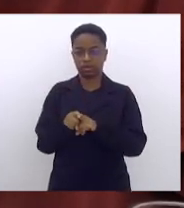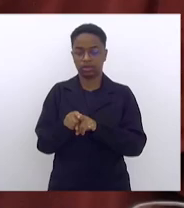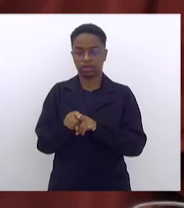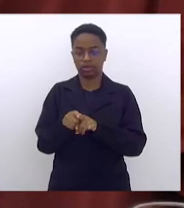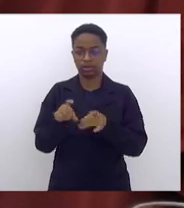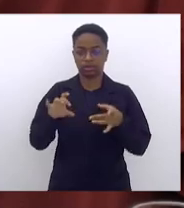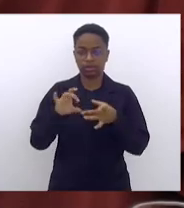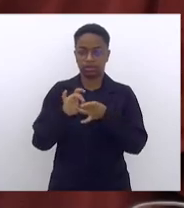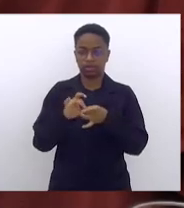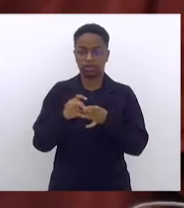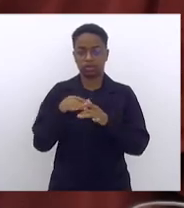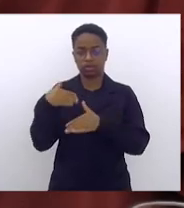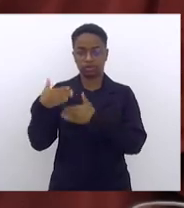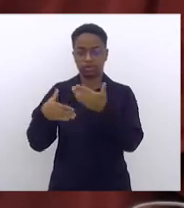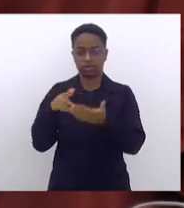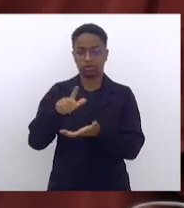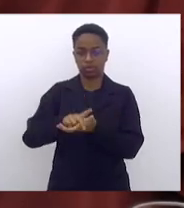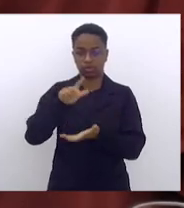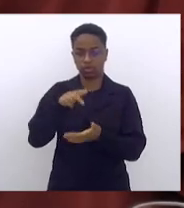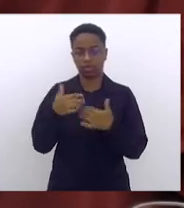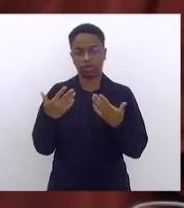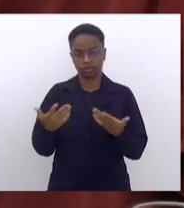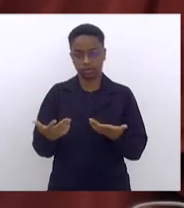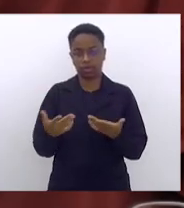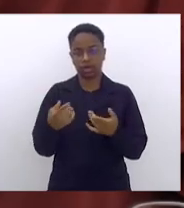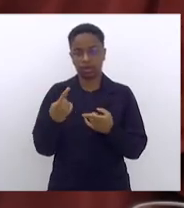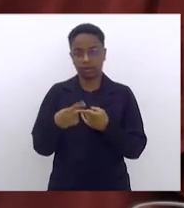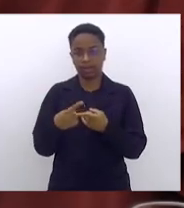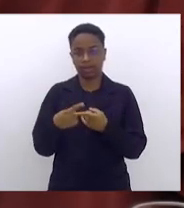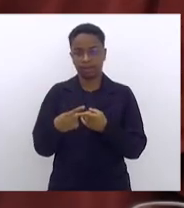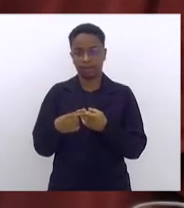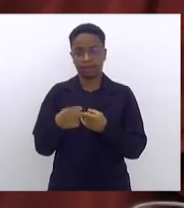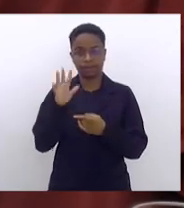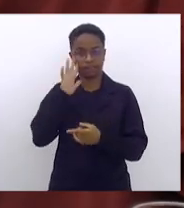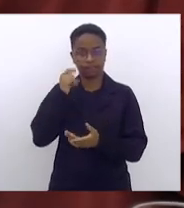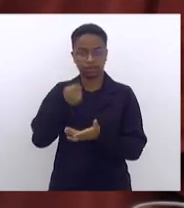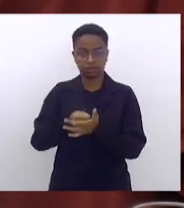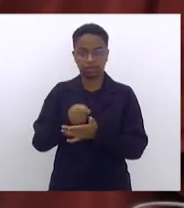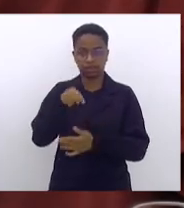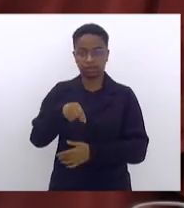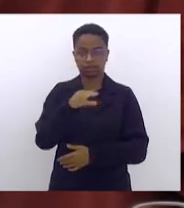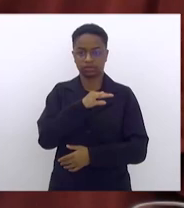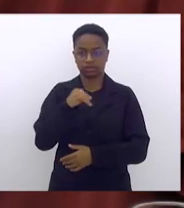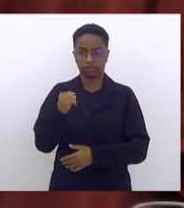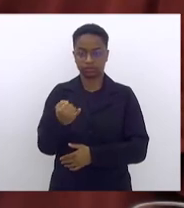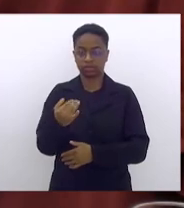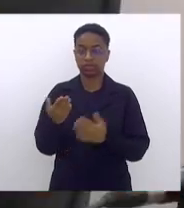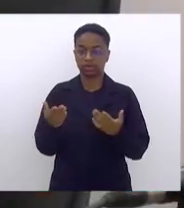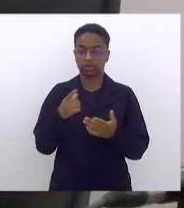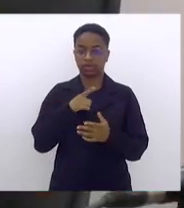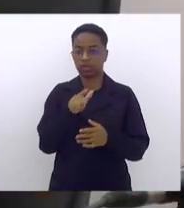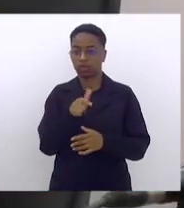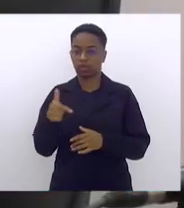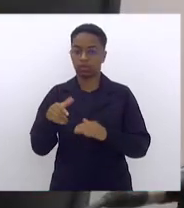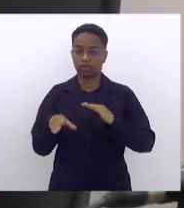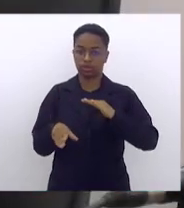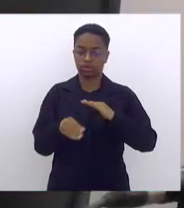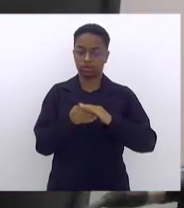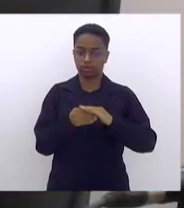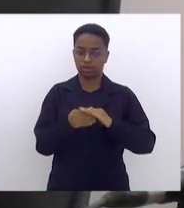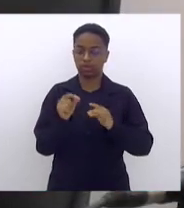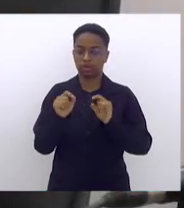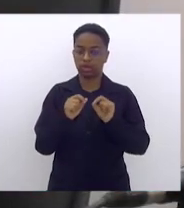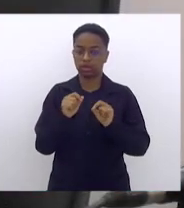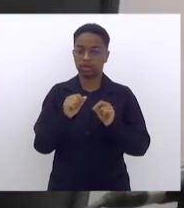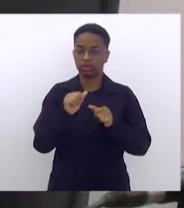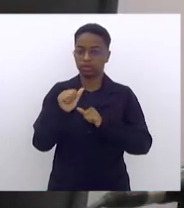processo de tombamento. Então, perfeito, que é aquele que é a decisão da súmula da CCJ. Então, a outra emenda seria a alteração do artigo